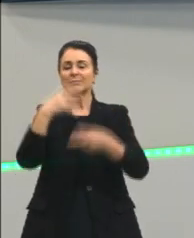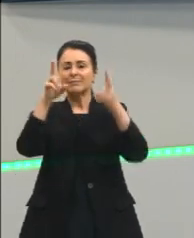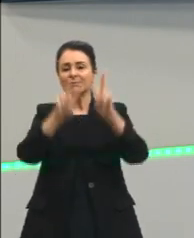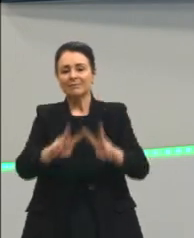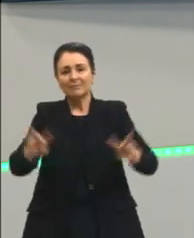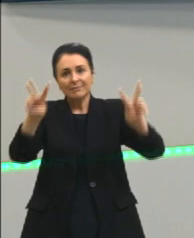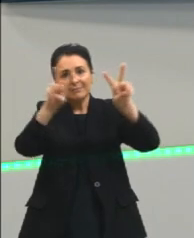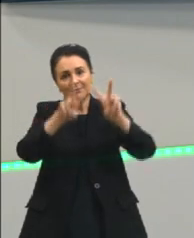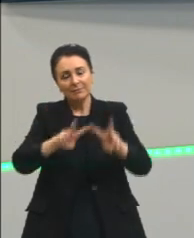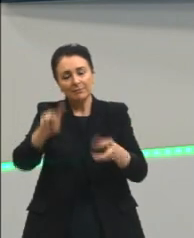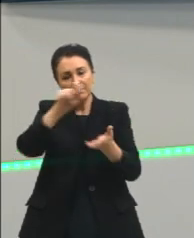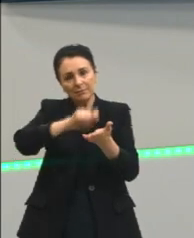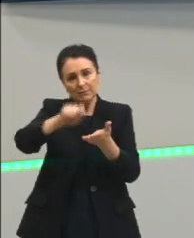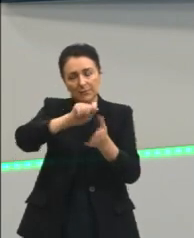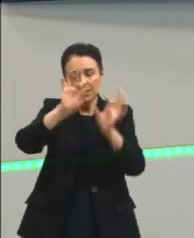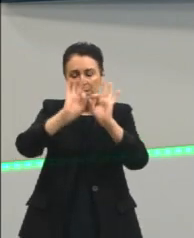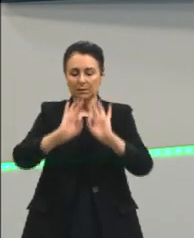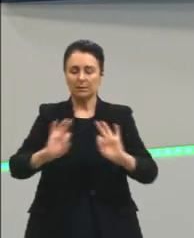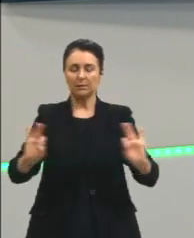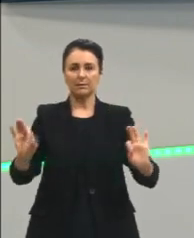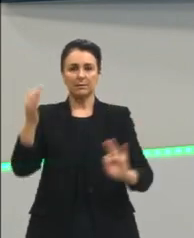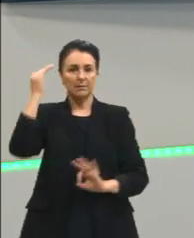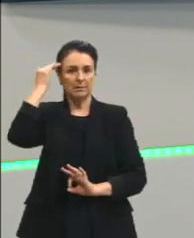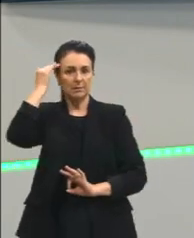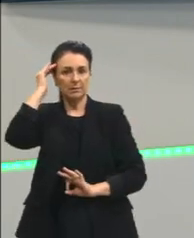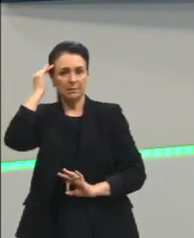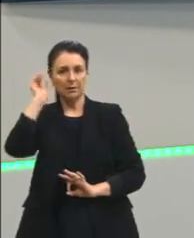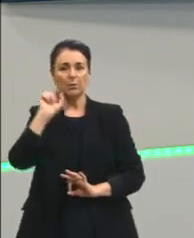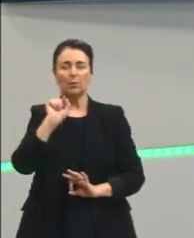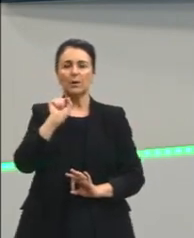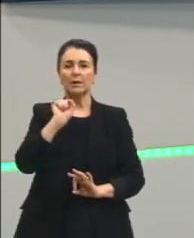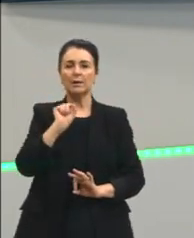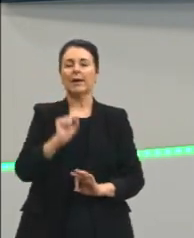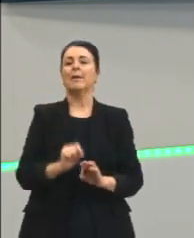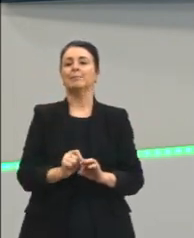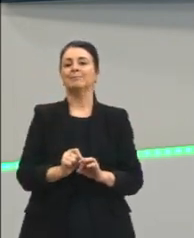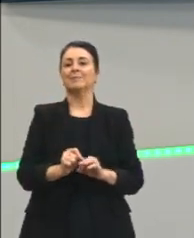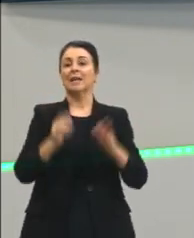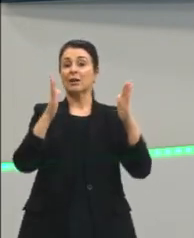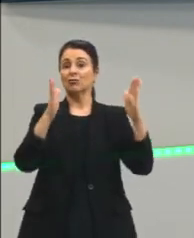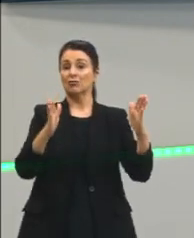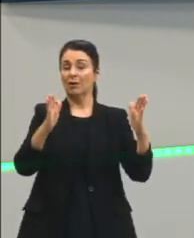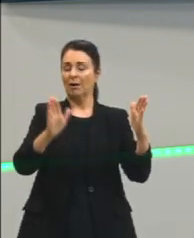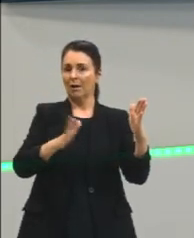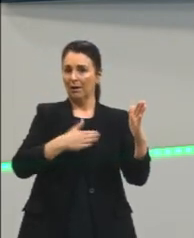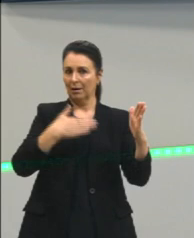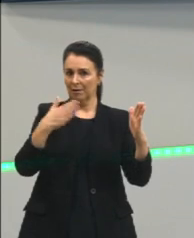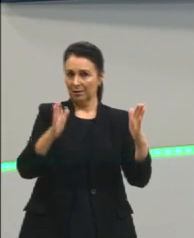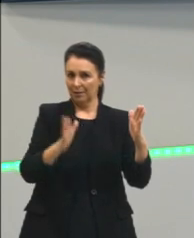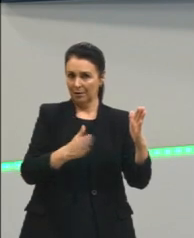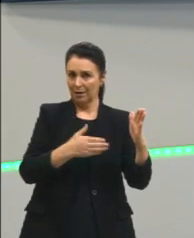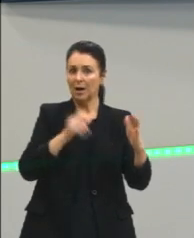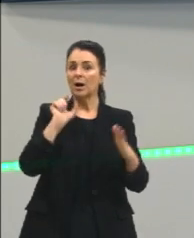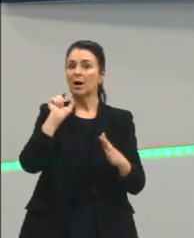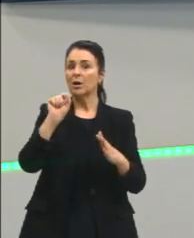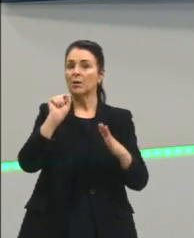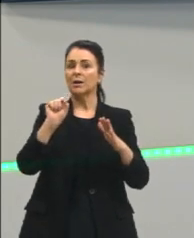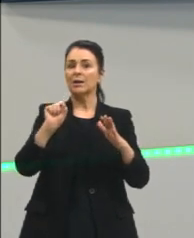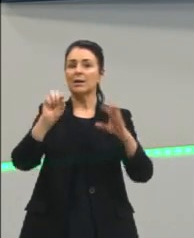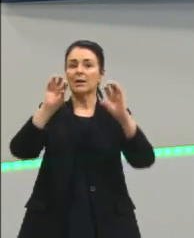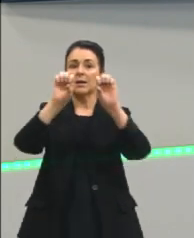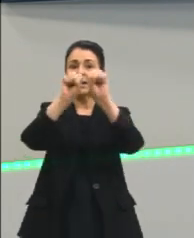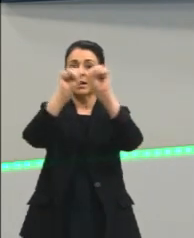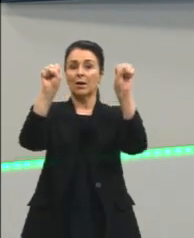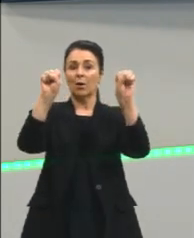gráfica e simples de entender o que que é diacronia e o que que é o estudo da